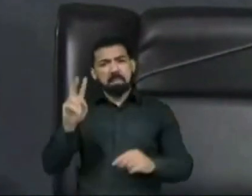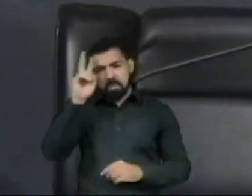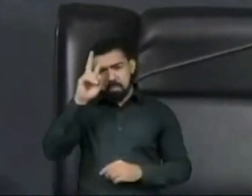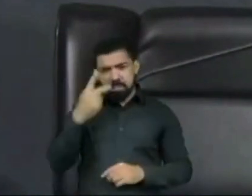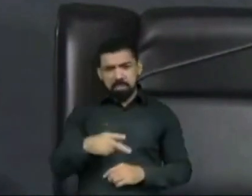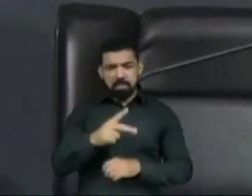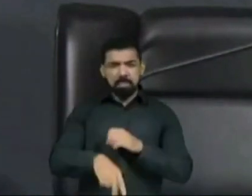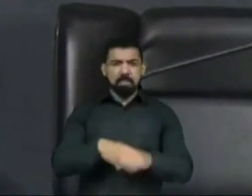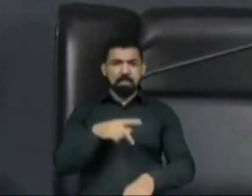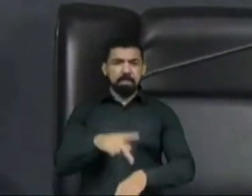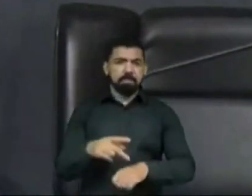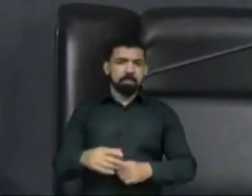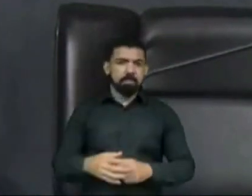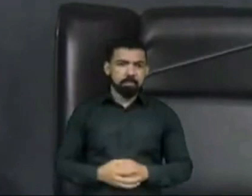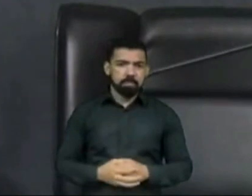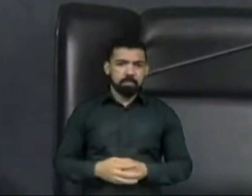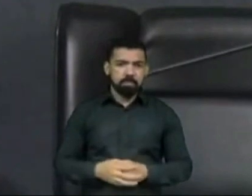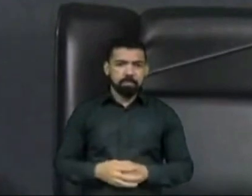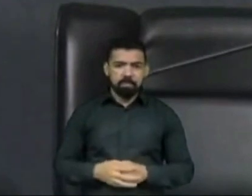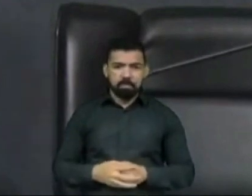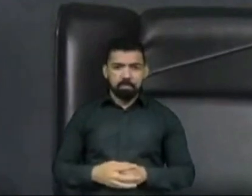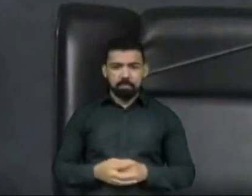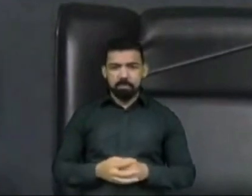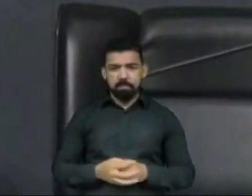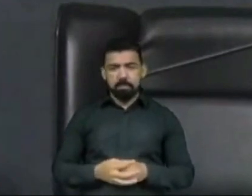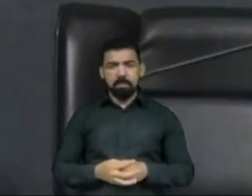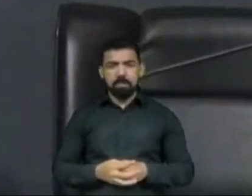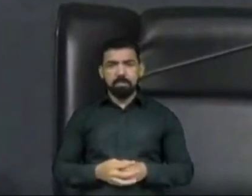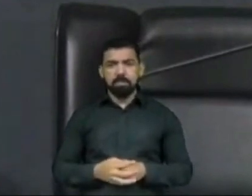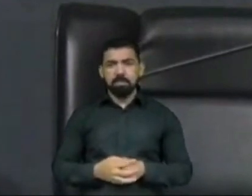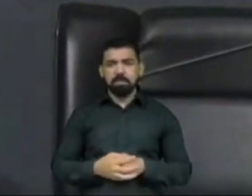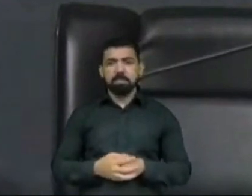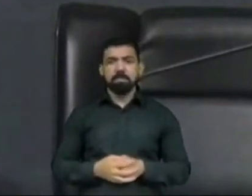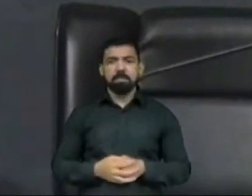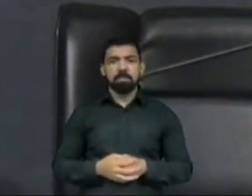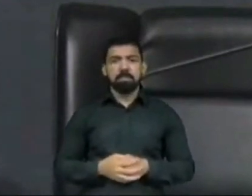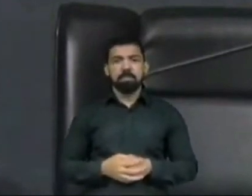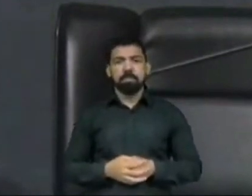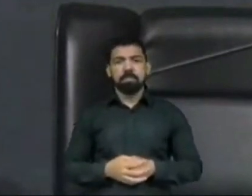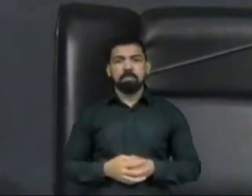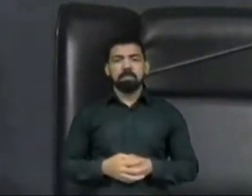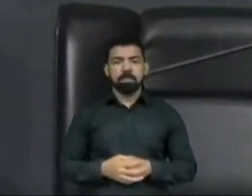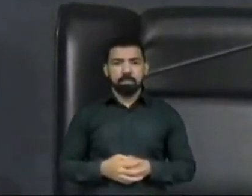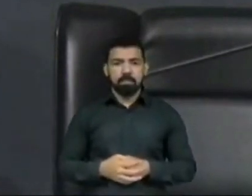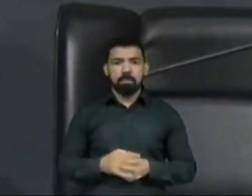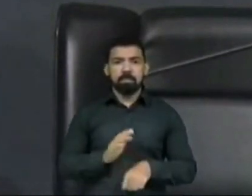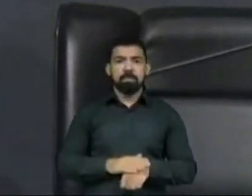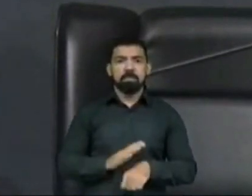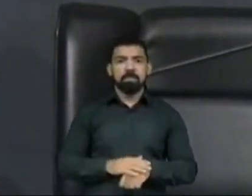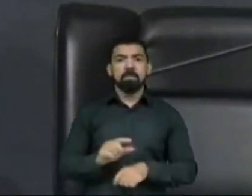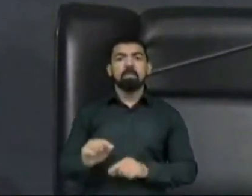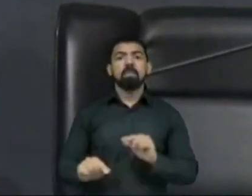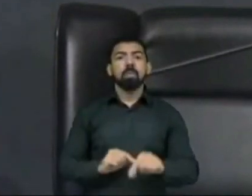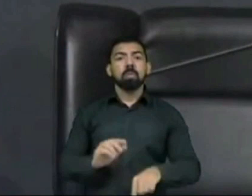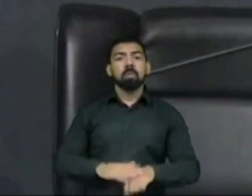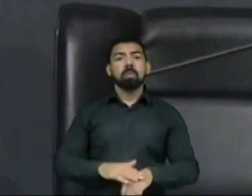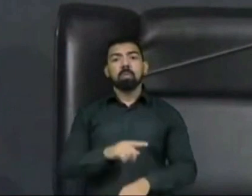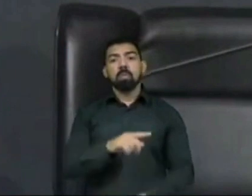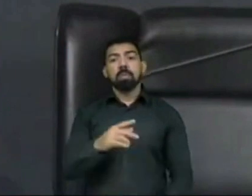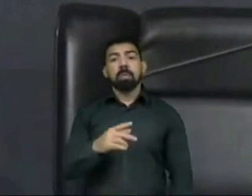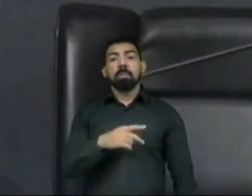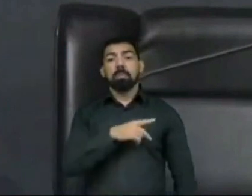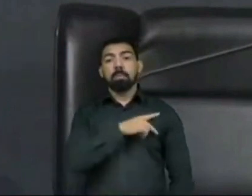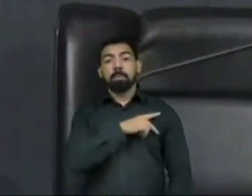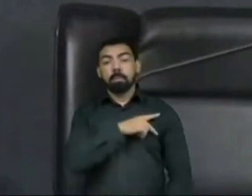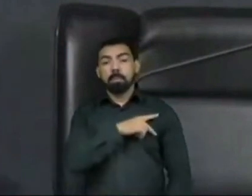país. Era importante que o partido do presidente da República,